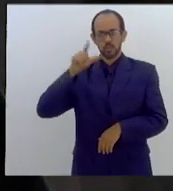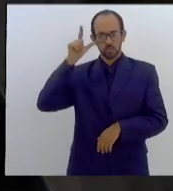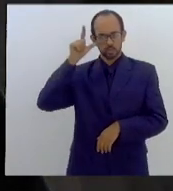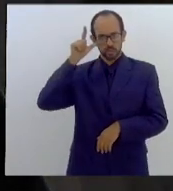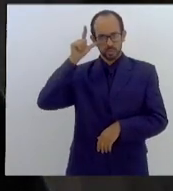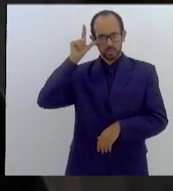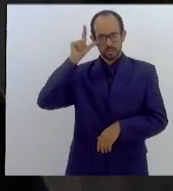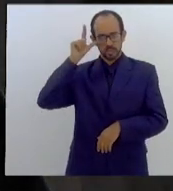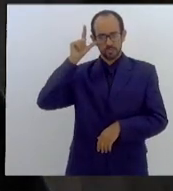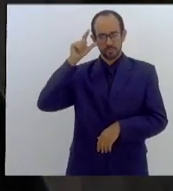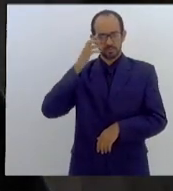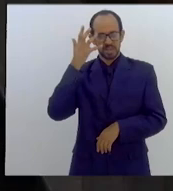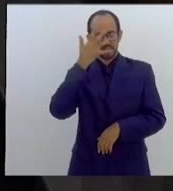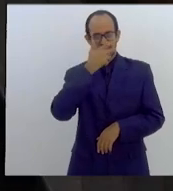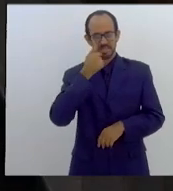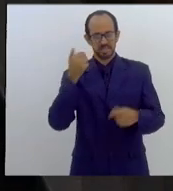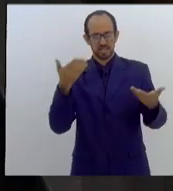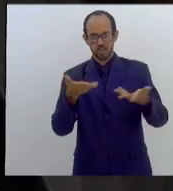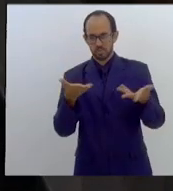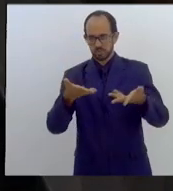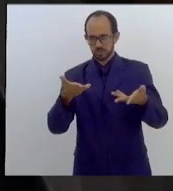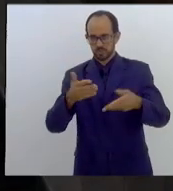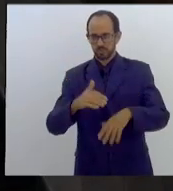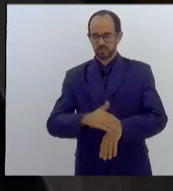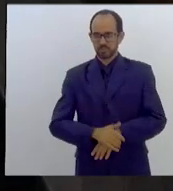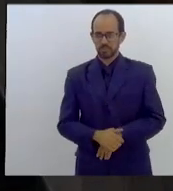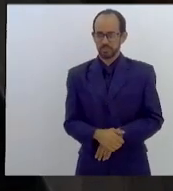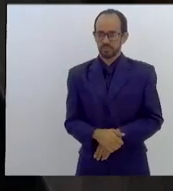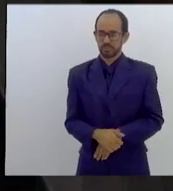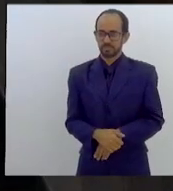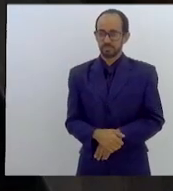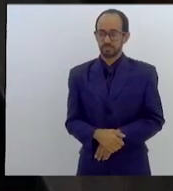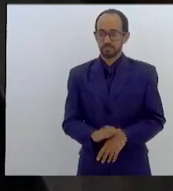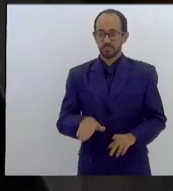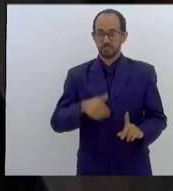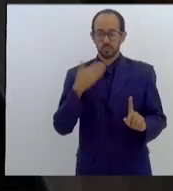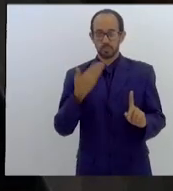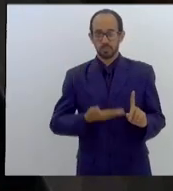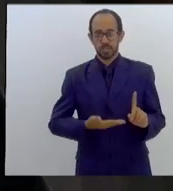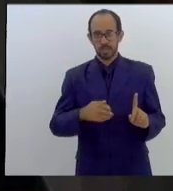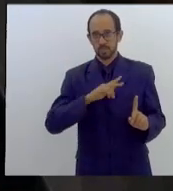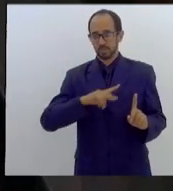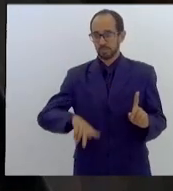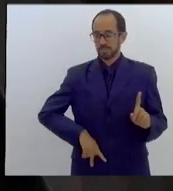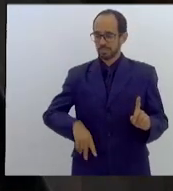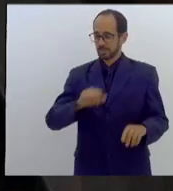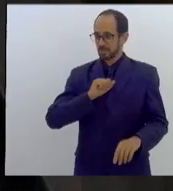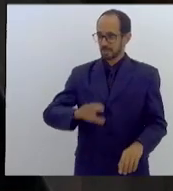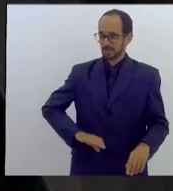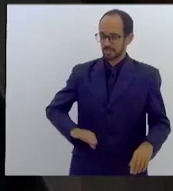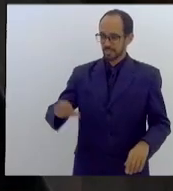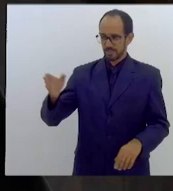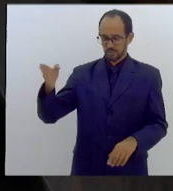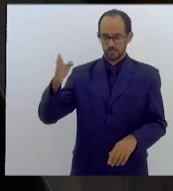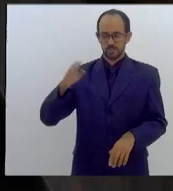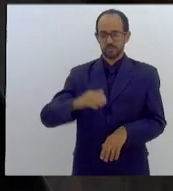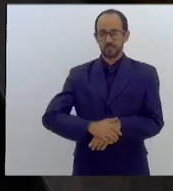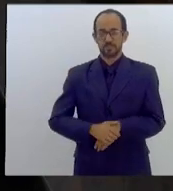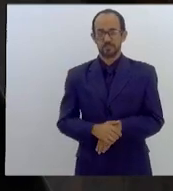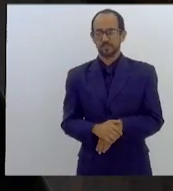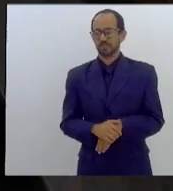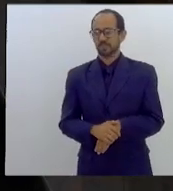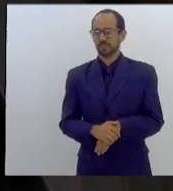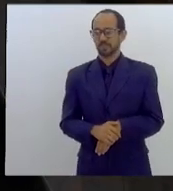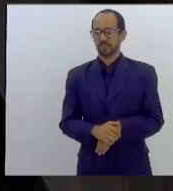que está elegantíssima no dia de hoje. Em homenagem ao presidente André Siciliano.